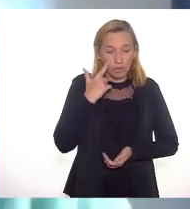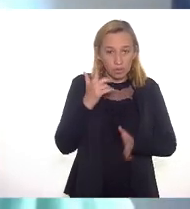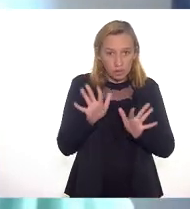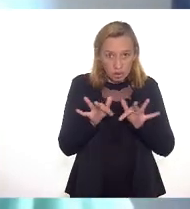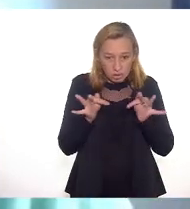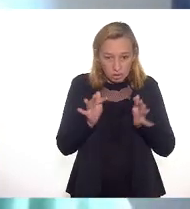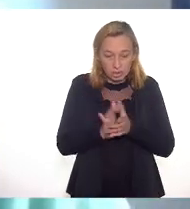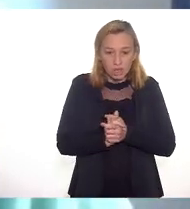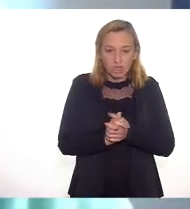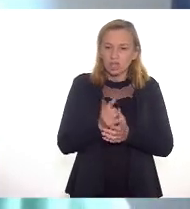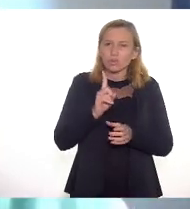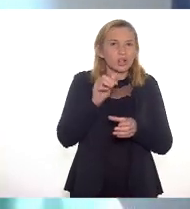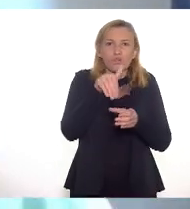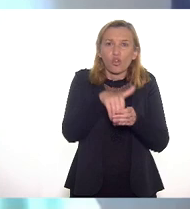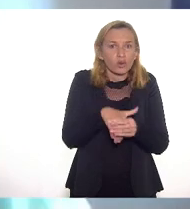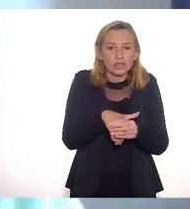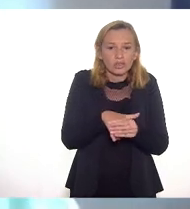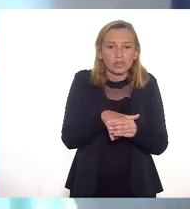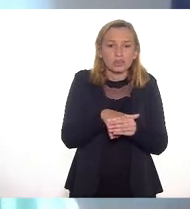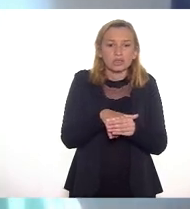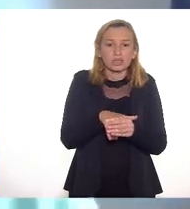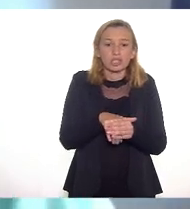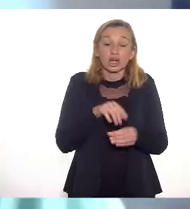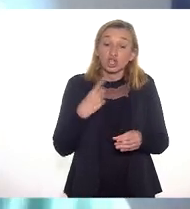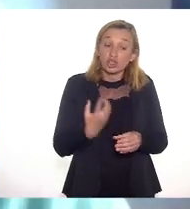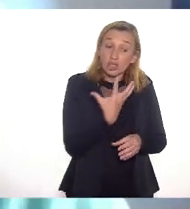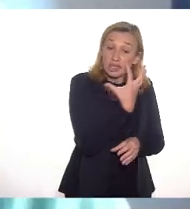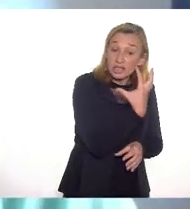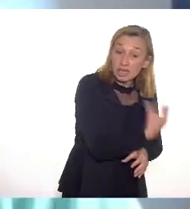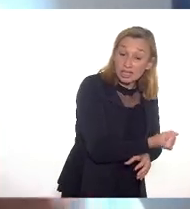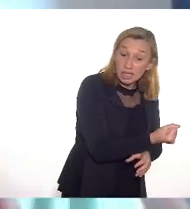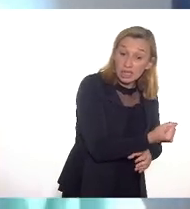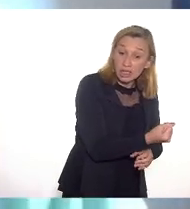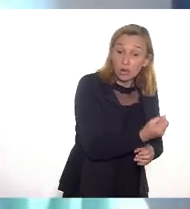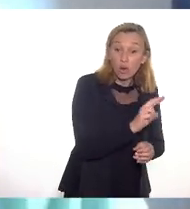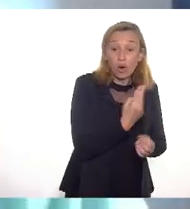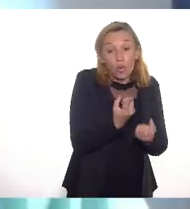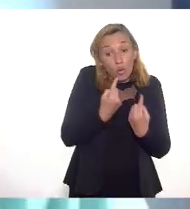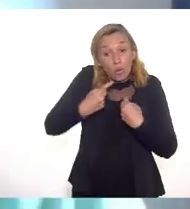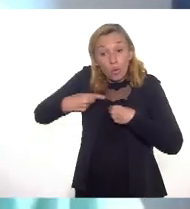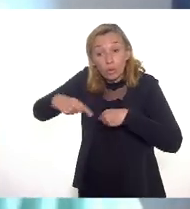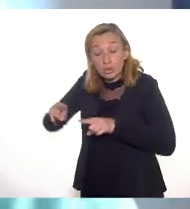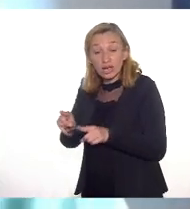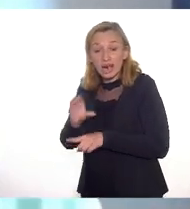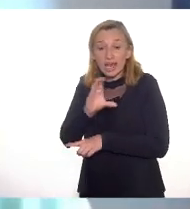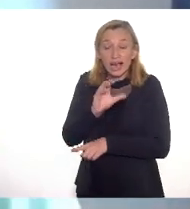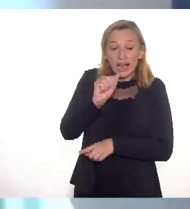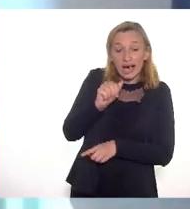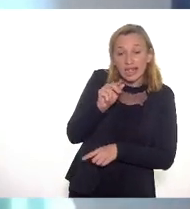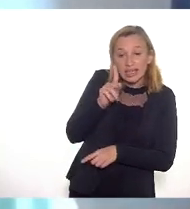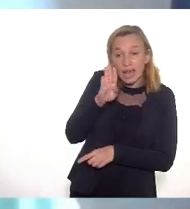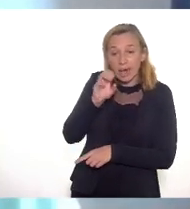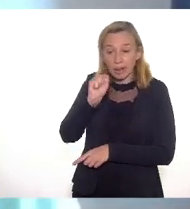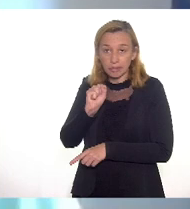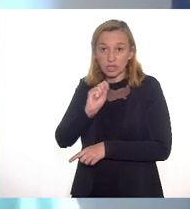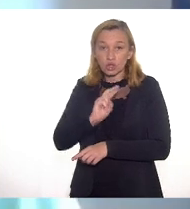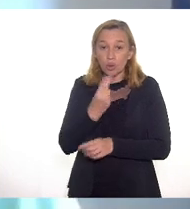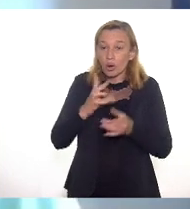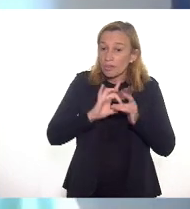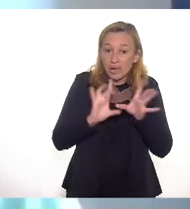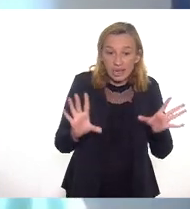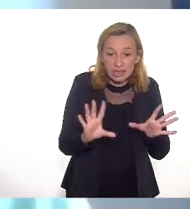A gente não está votando se nós somos favoráveis ou contrários à cannabis medicinal ou à legalização da